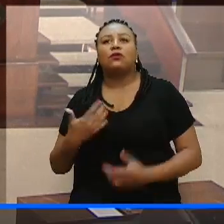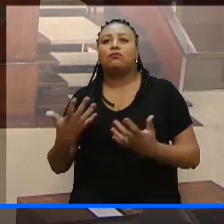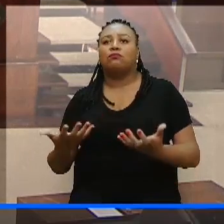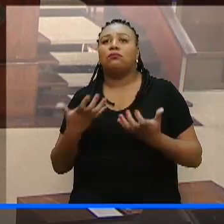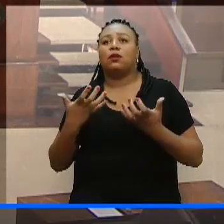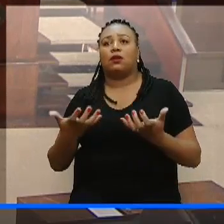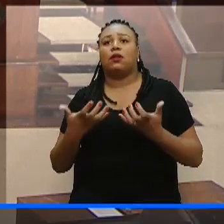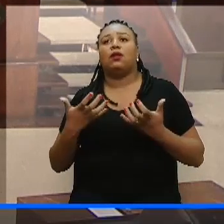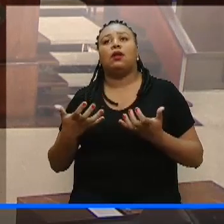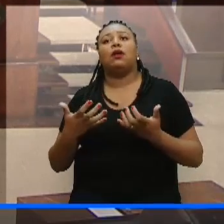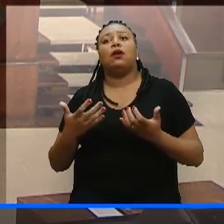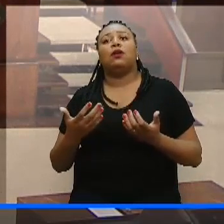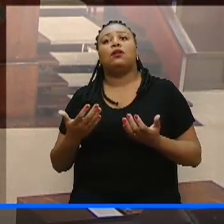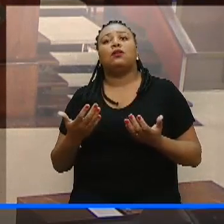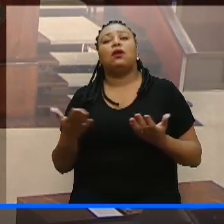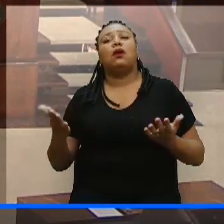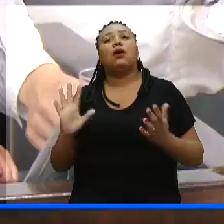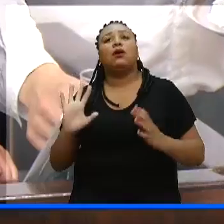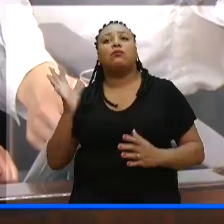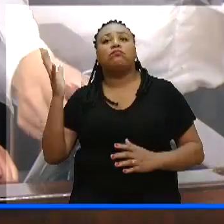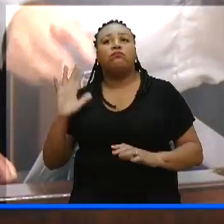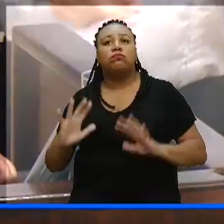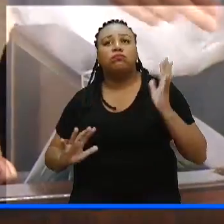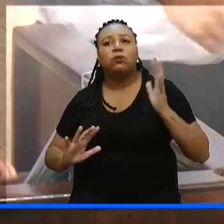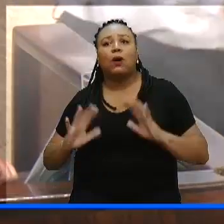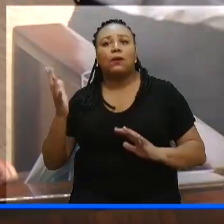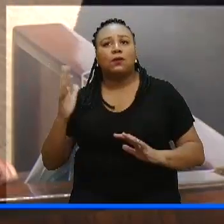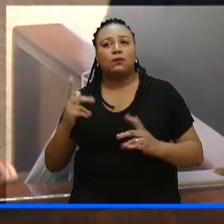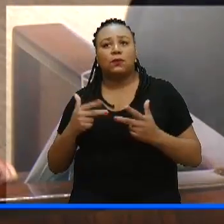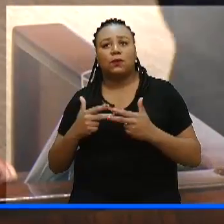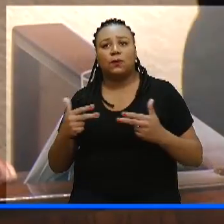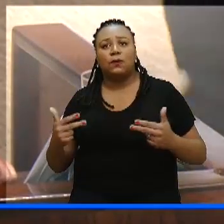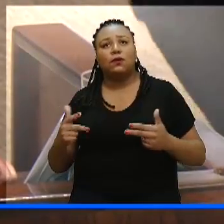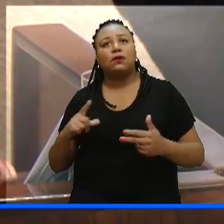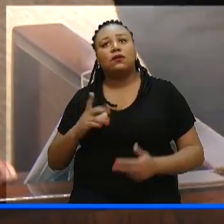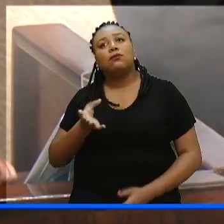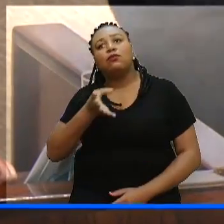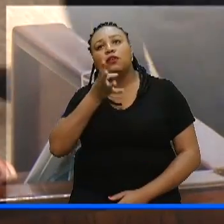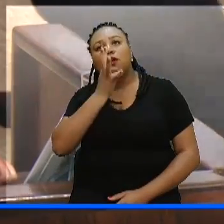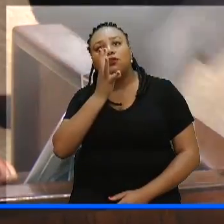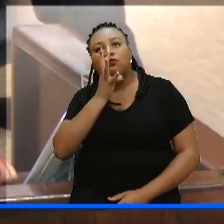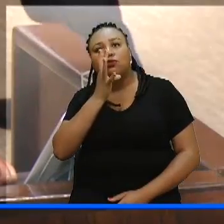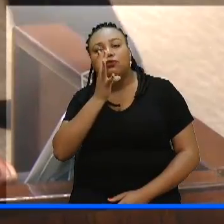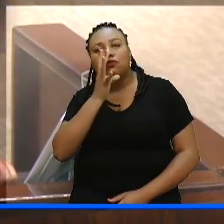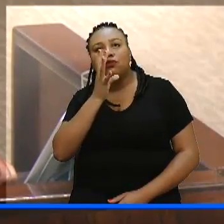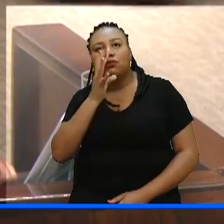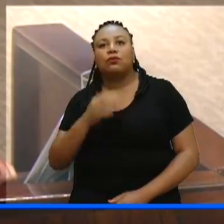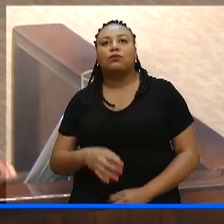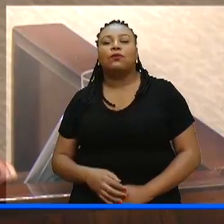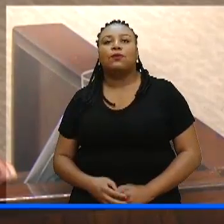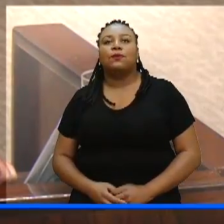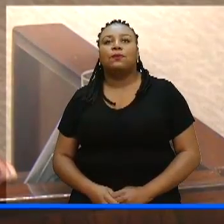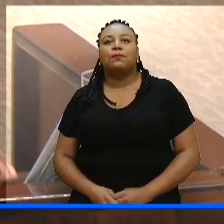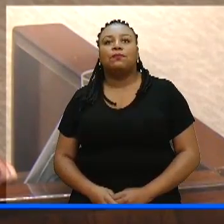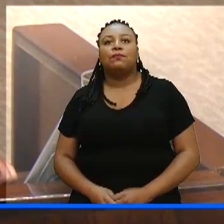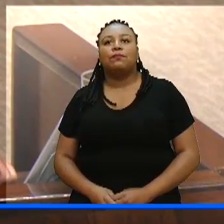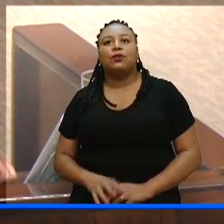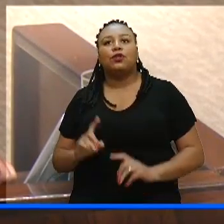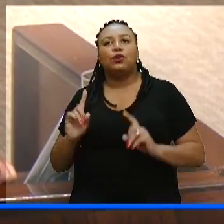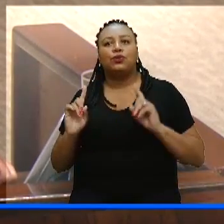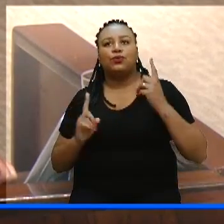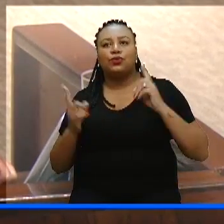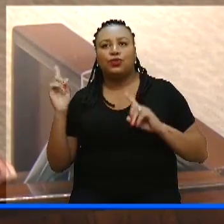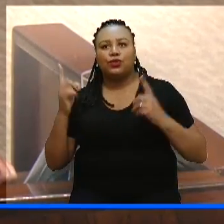a partir desses acontecimentos que estamos assistindo no chile